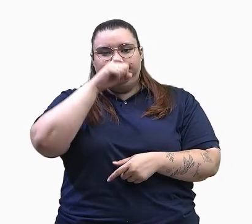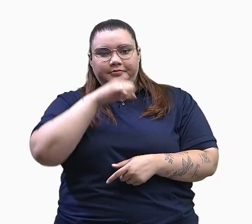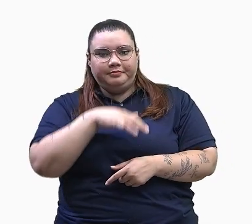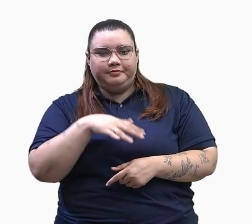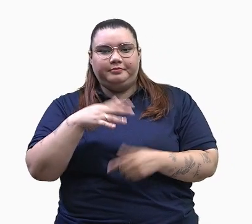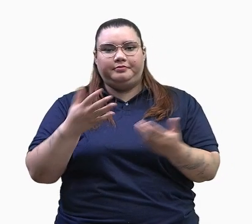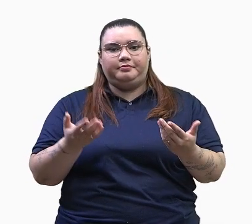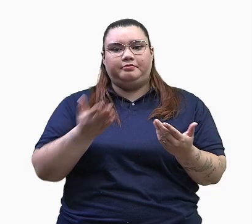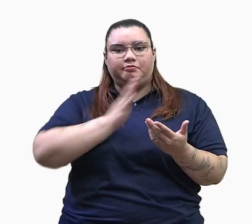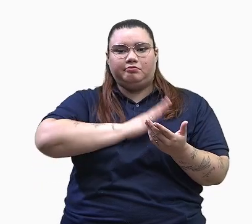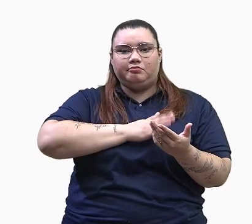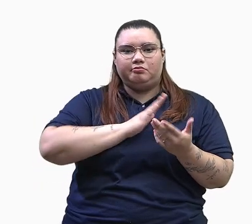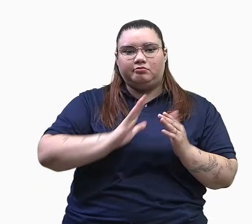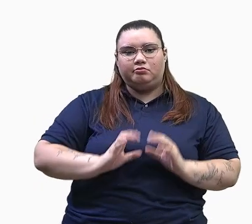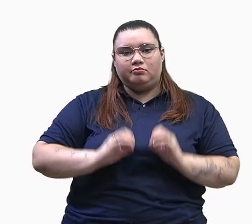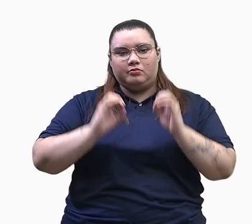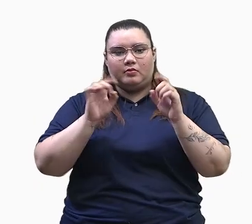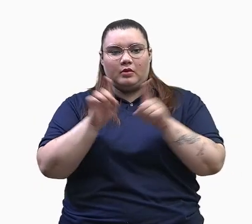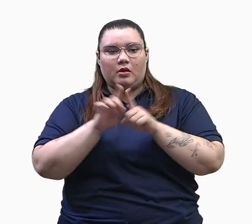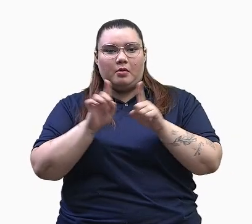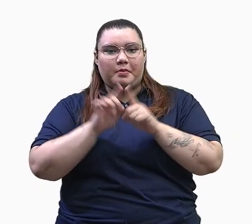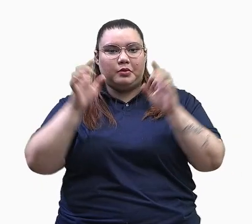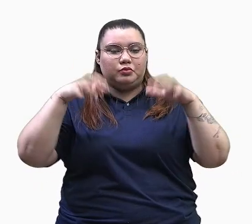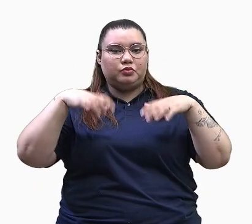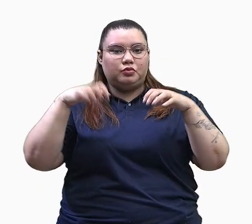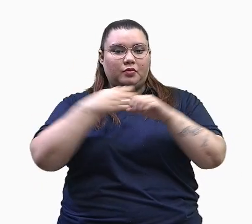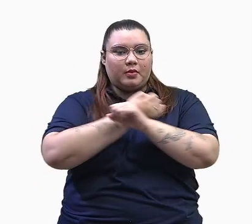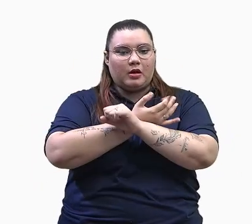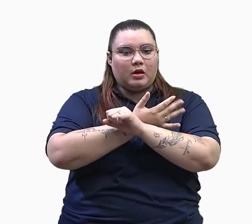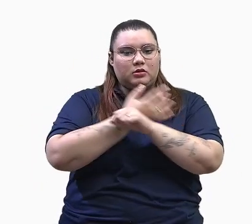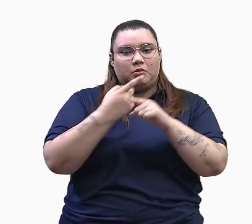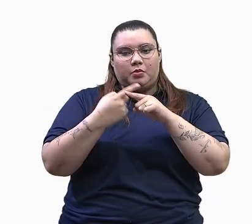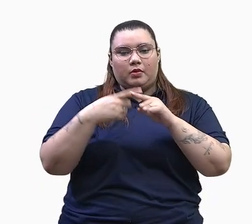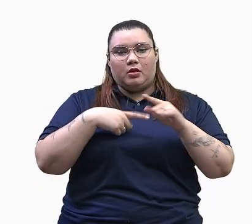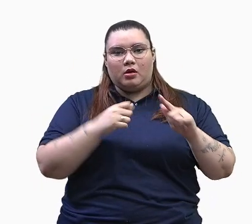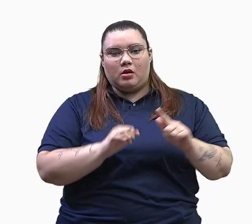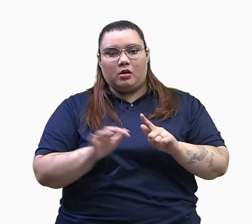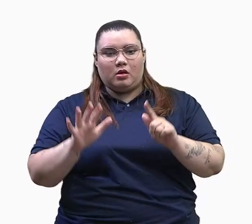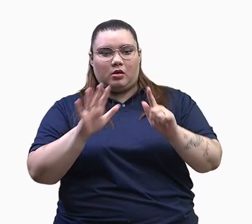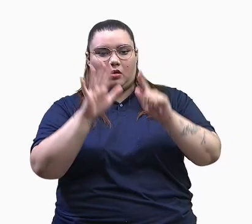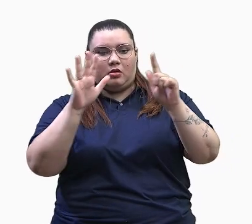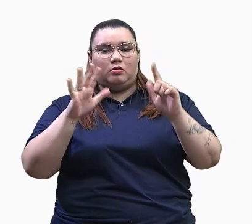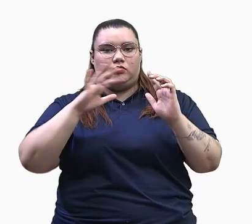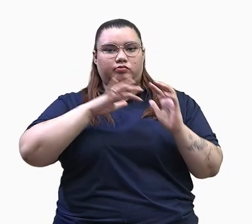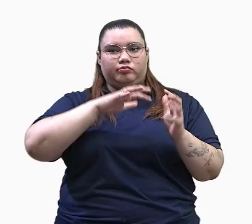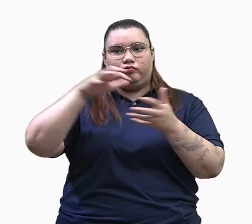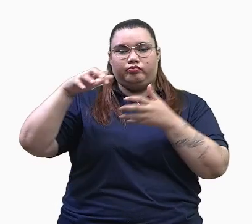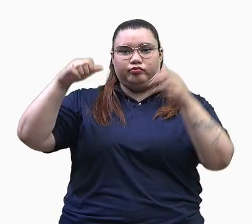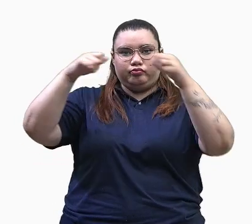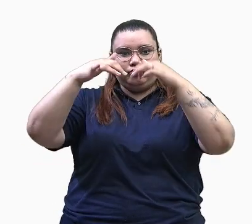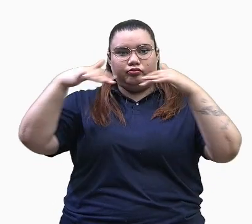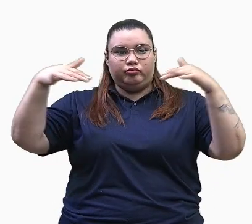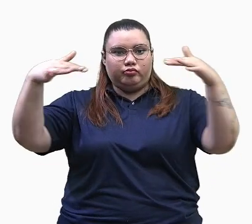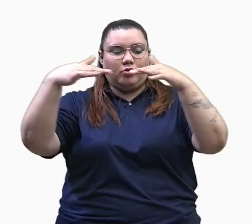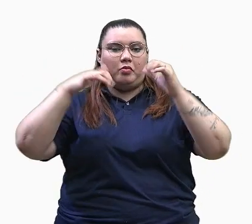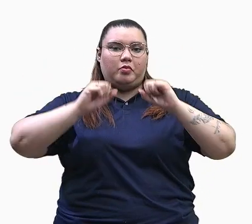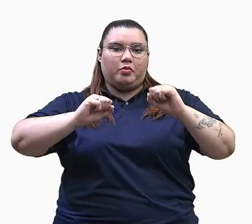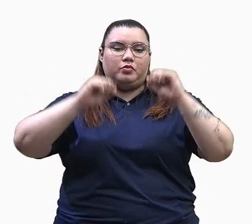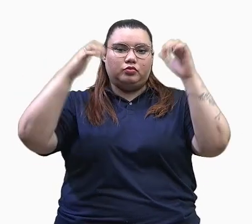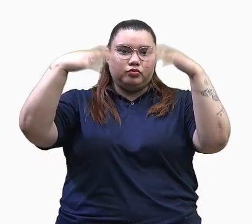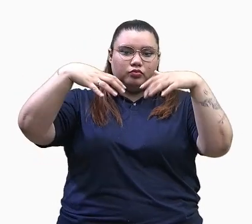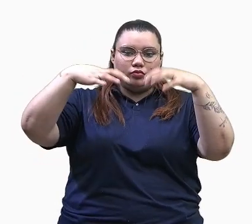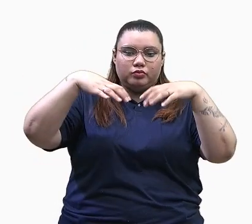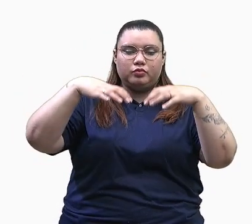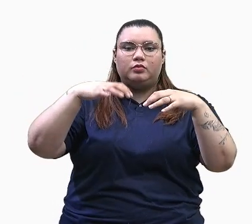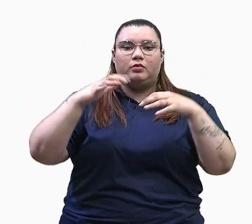entre outras, a chuva ácida, pois a gente tem a presença desses gases poluentes na atmosfera, né? Isso acaba